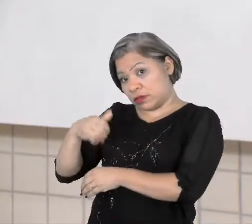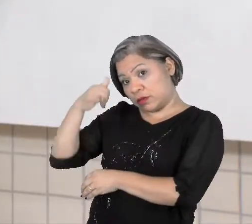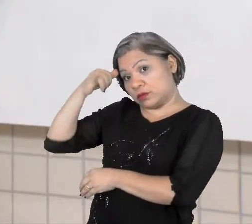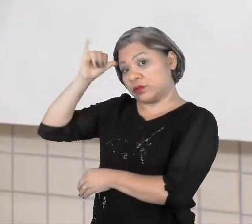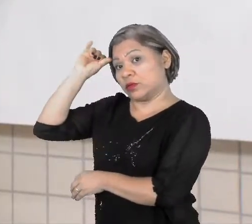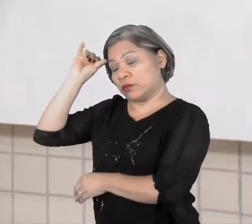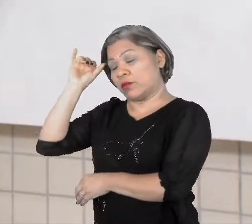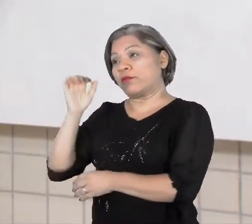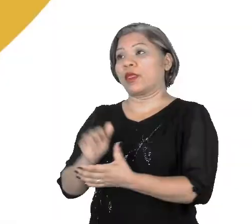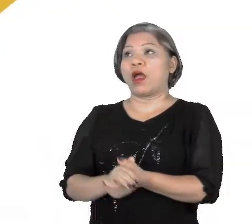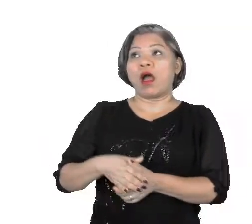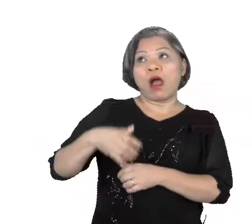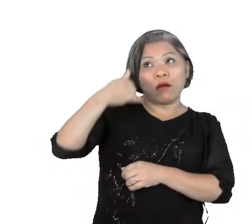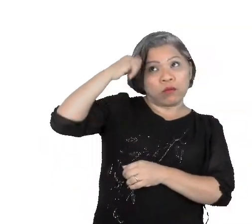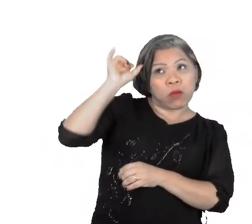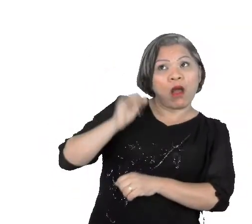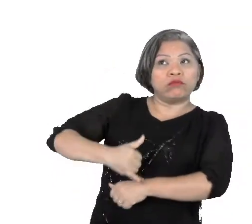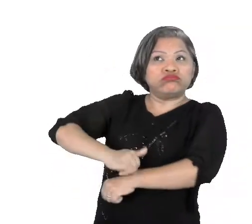para engorda.